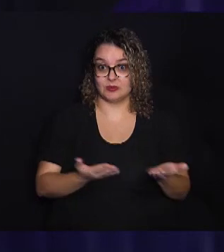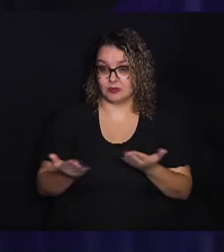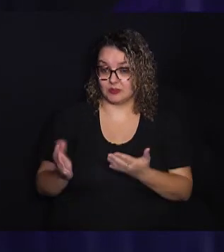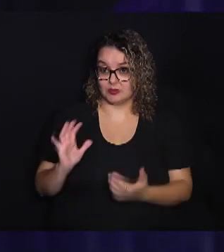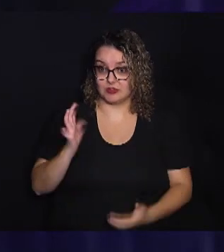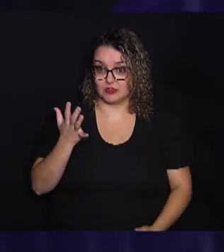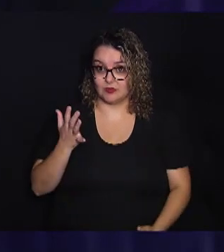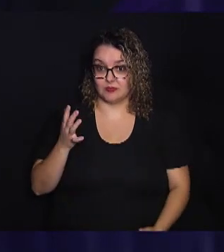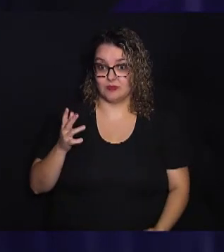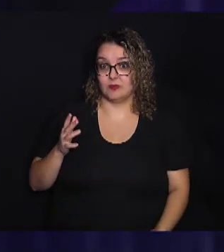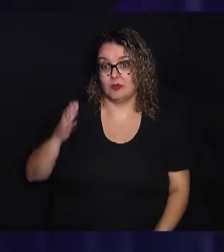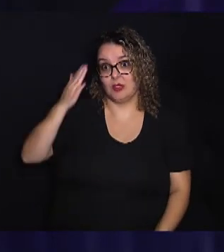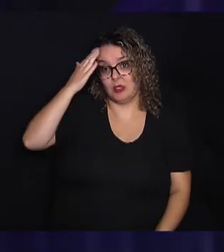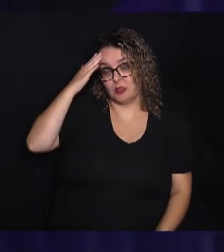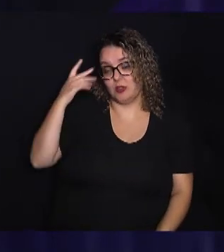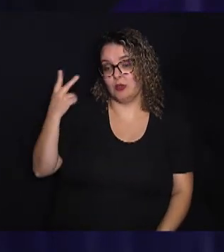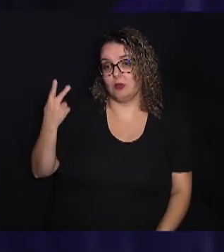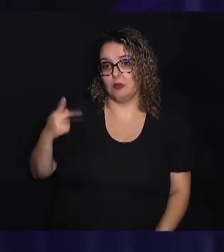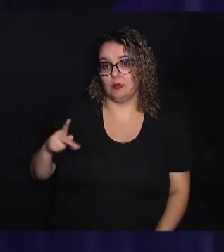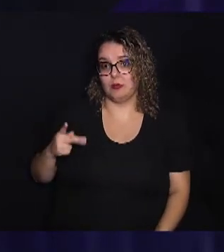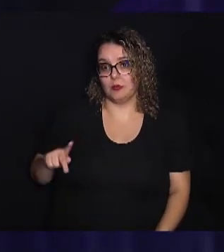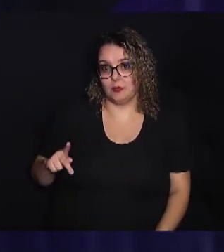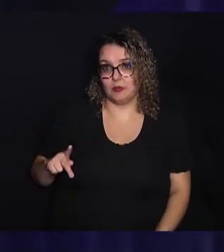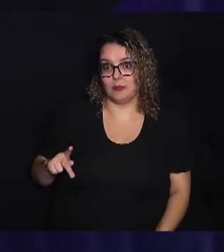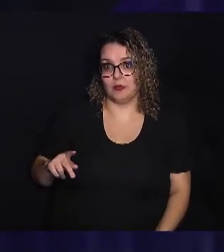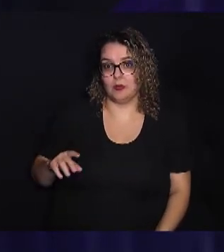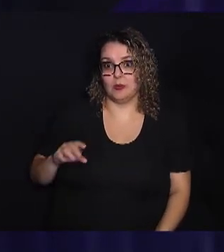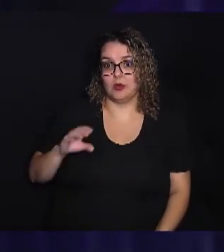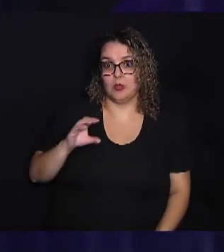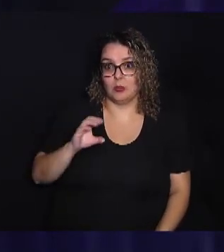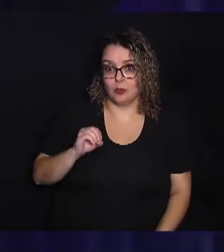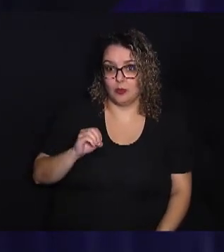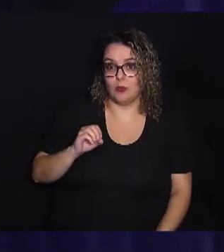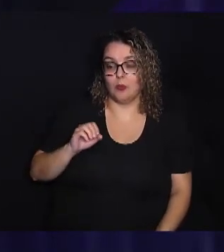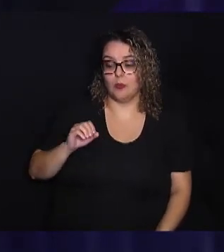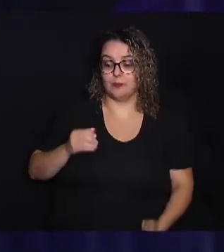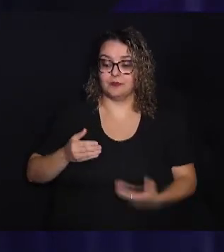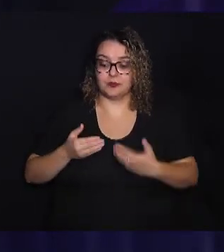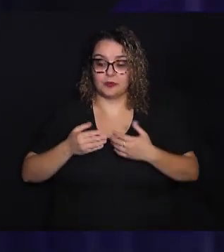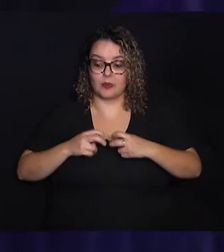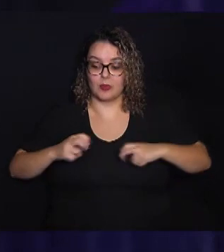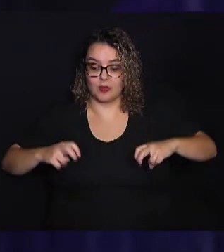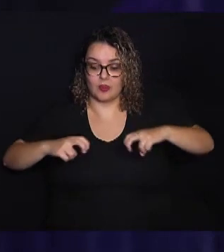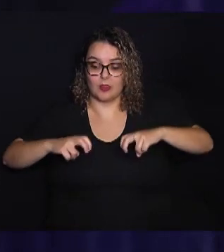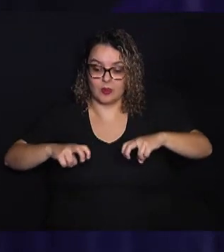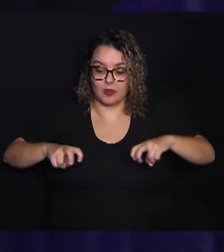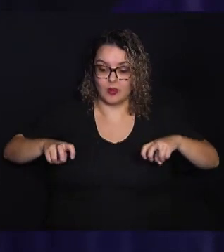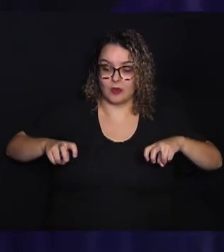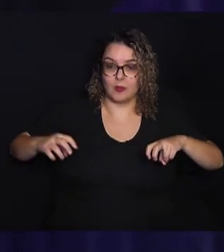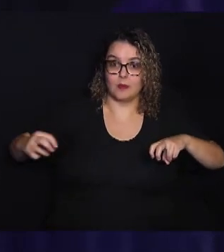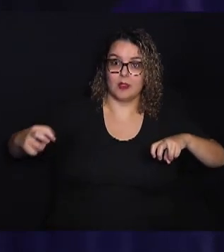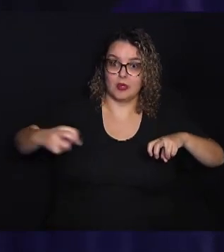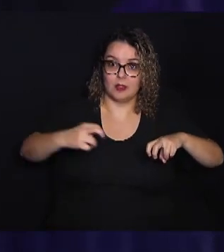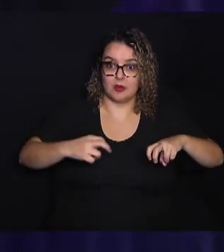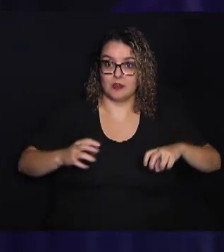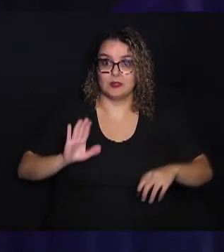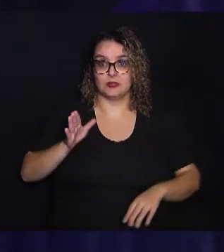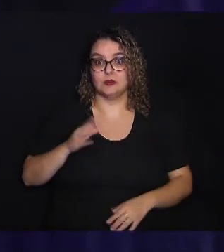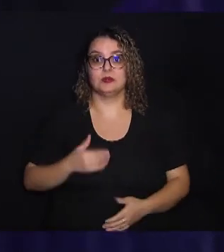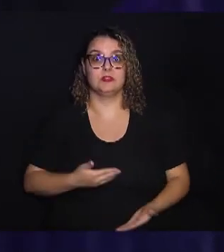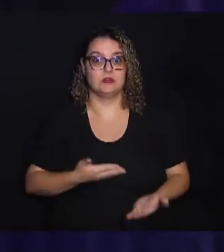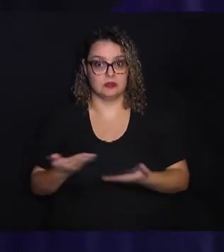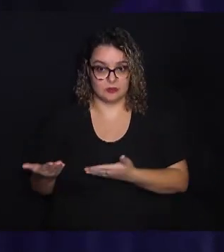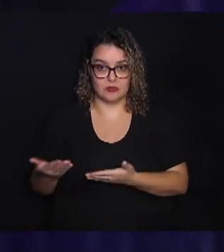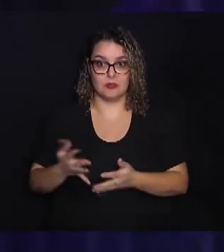no Pará. Ele chama O Abre Roda. Daqui a pouco já vai entrar aí para você. E é